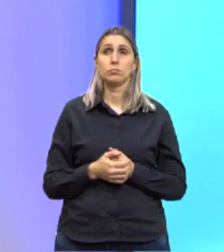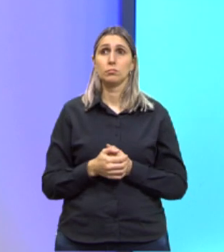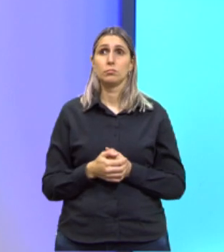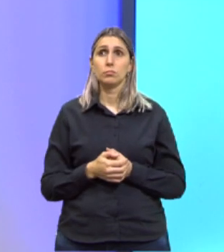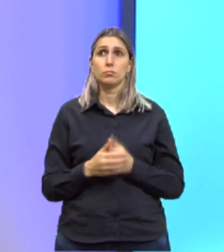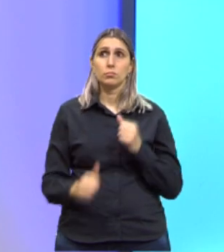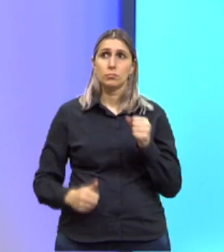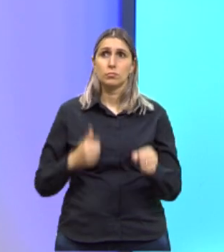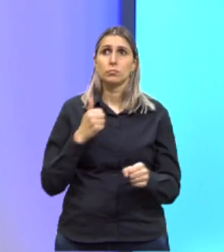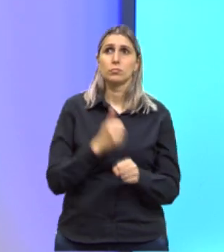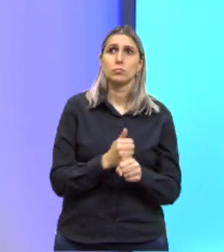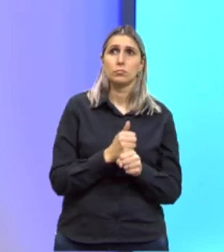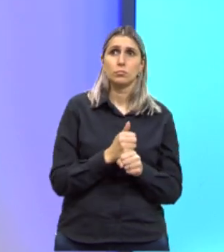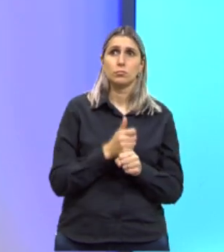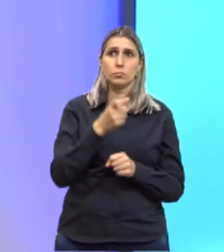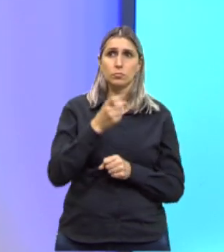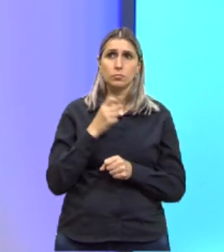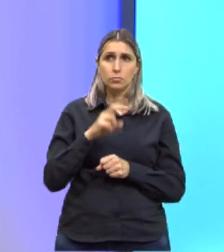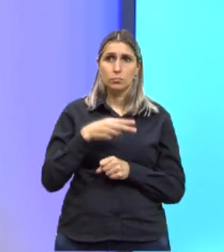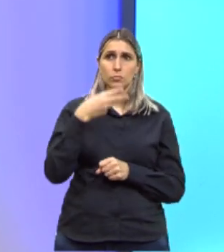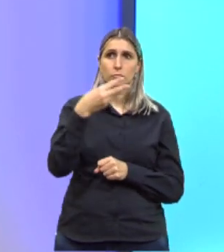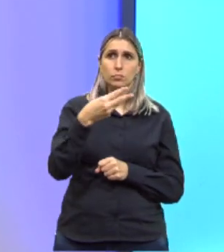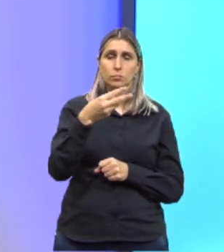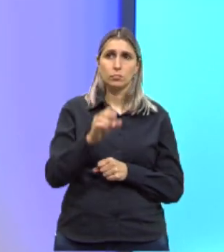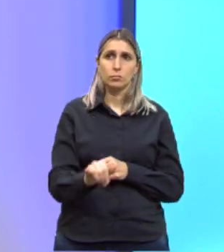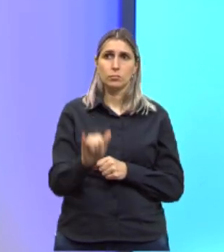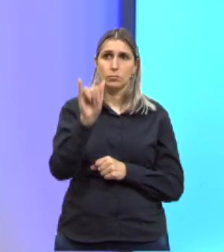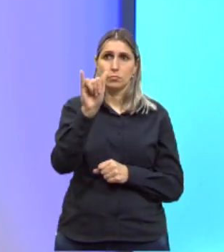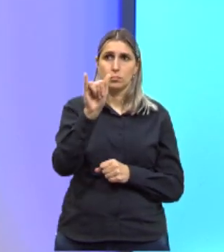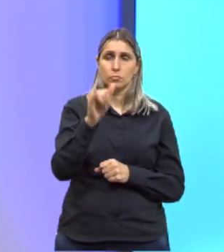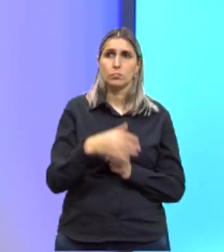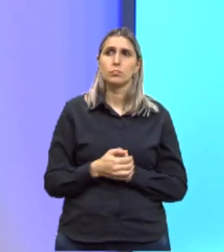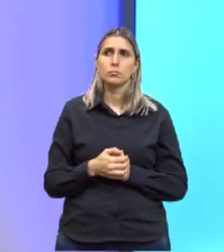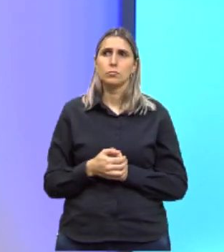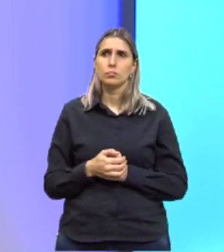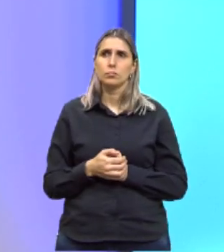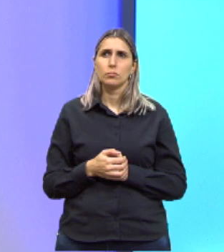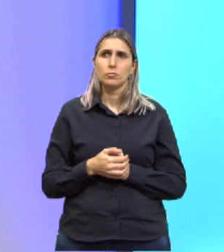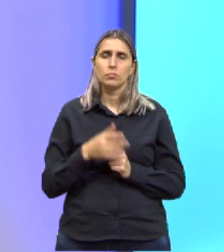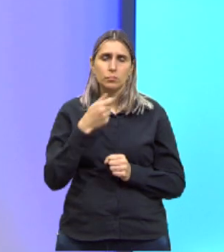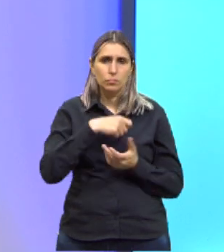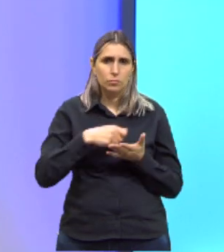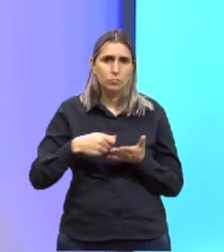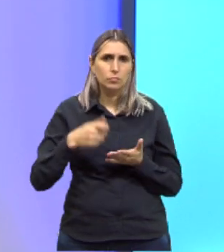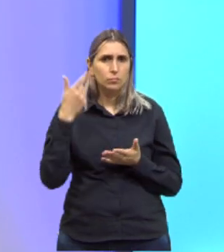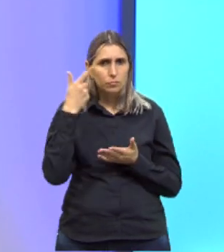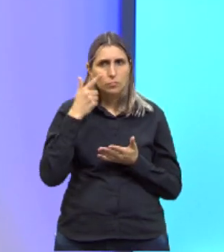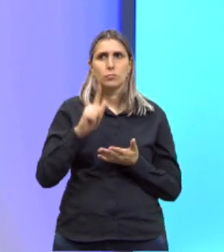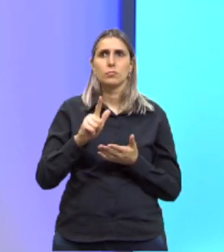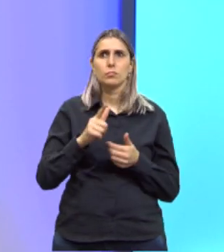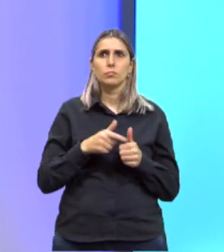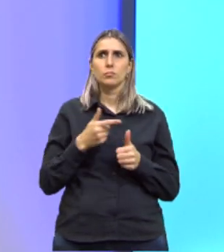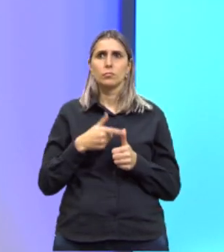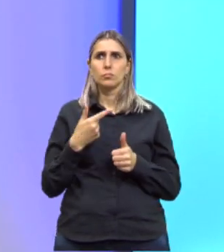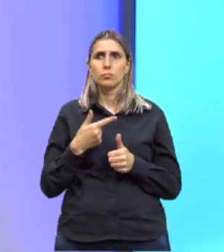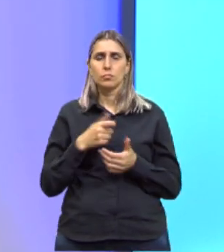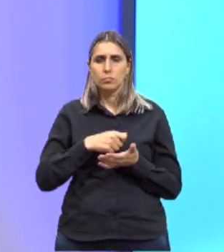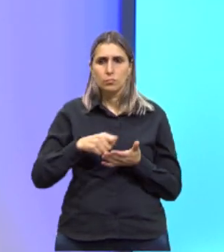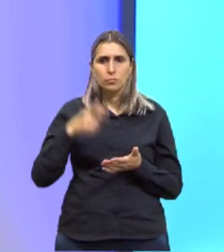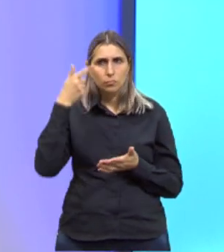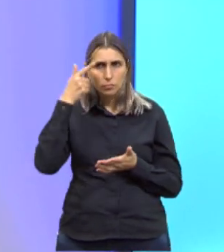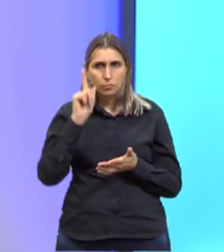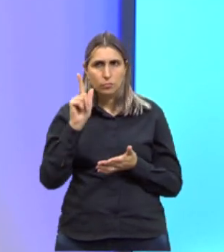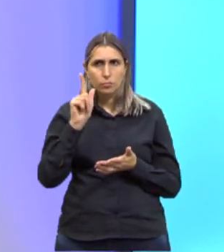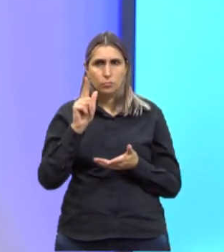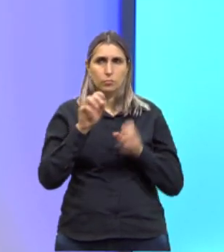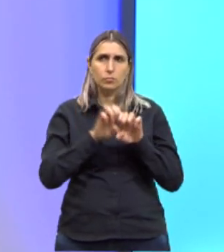de substituir um x ao quadrado por y. Então, eu vou reescrever, ó, primeiro passo,